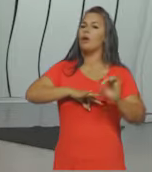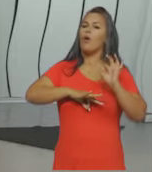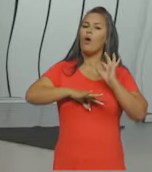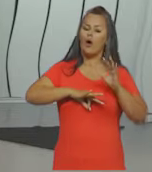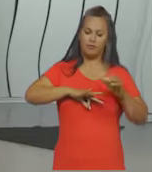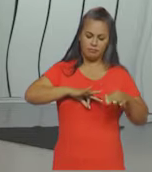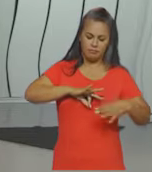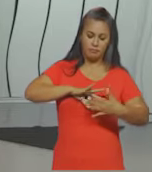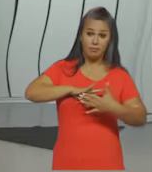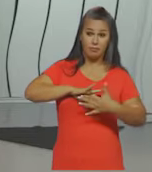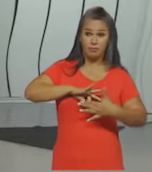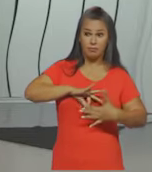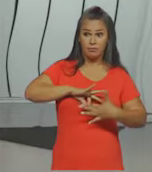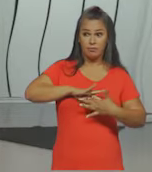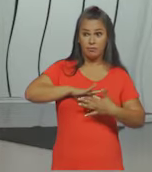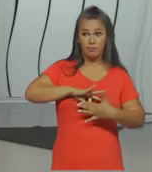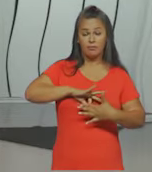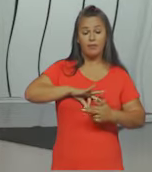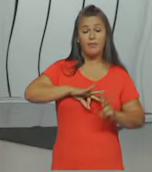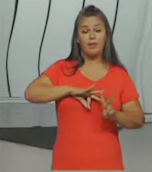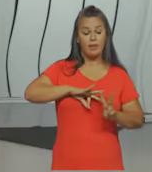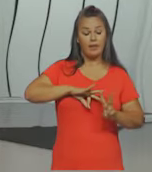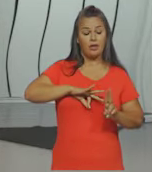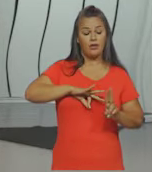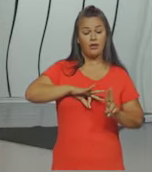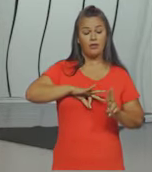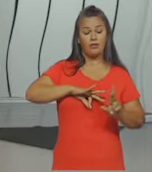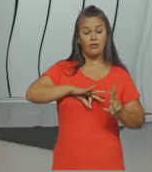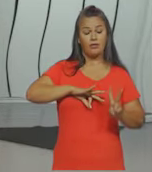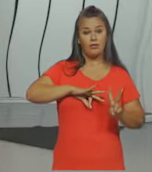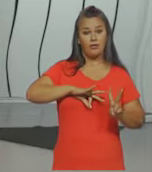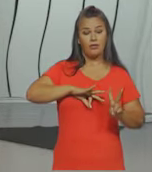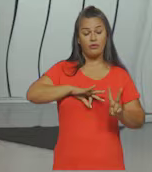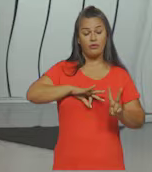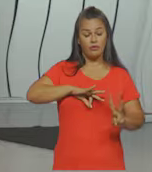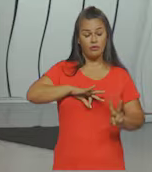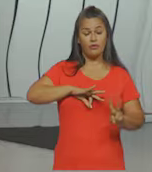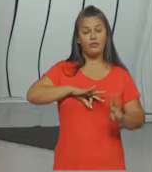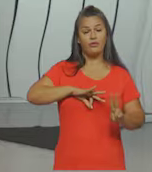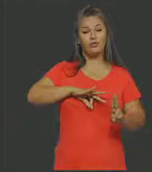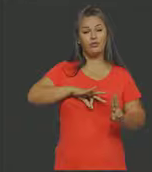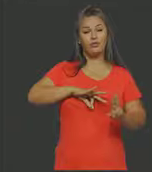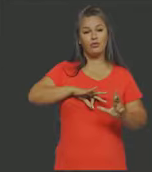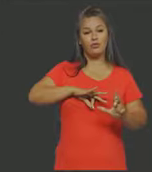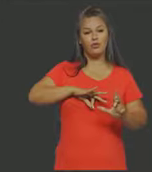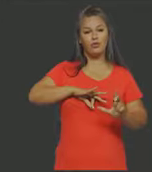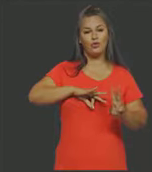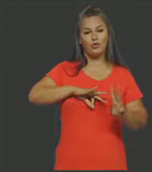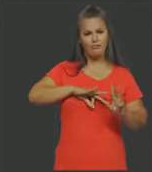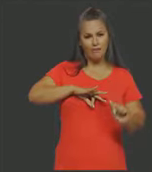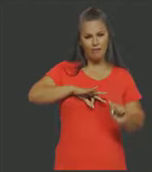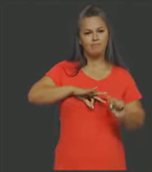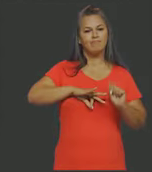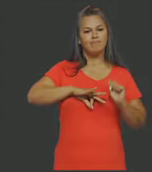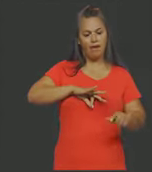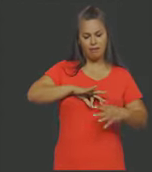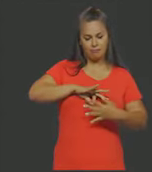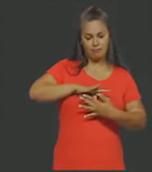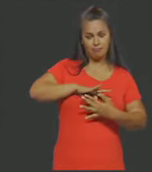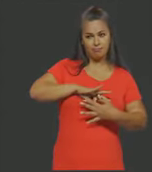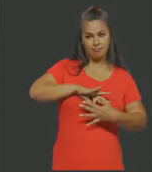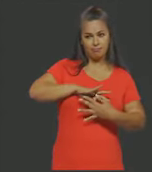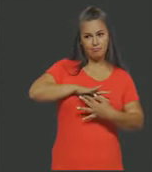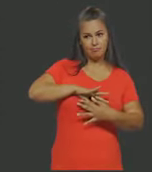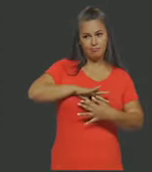A vulva é externo, formado por lábios, pequenos lábios, grandes lábios, tá? Então, é uma parte externa do